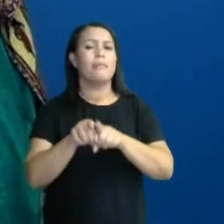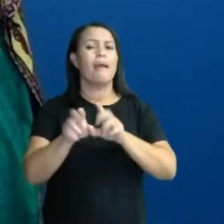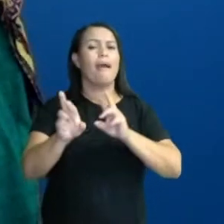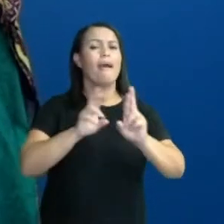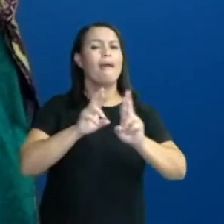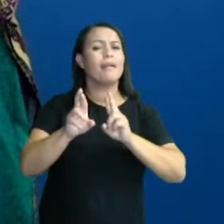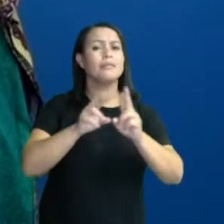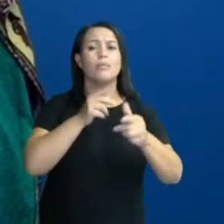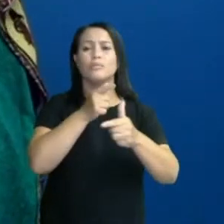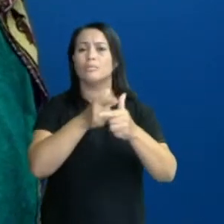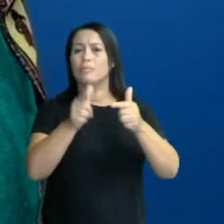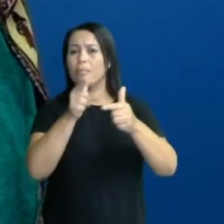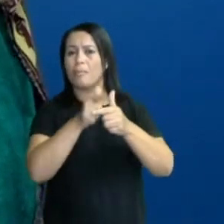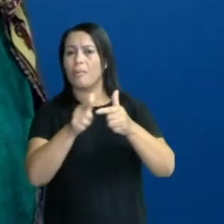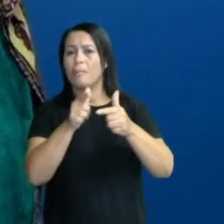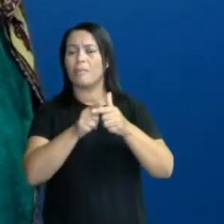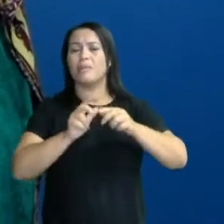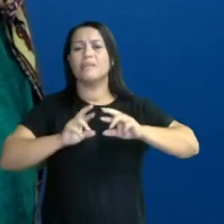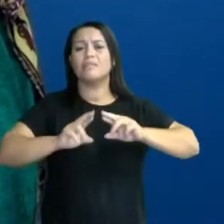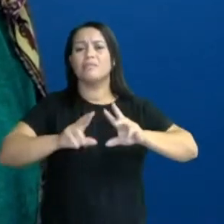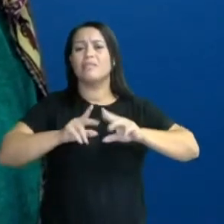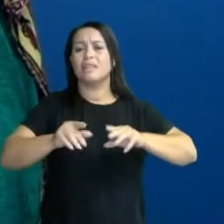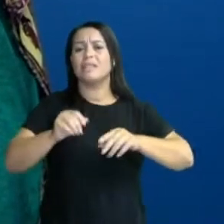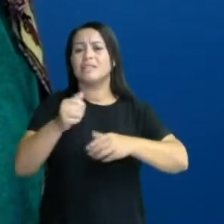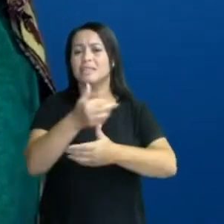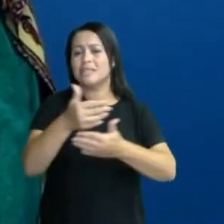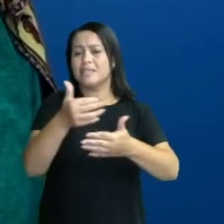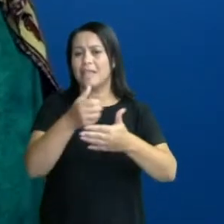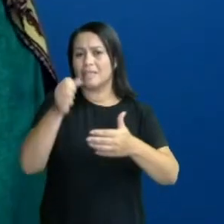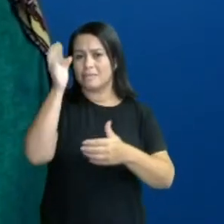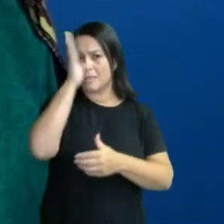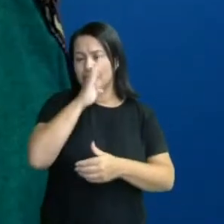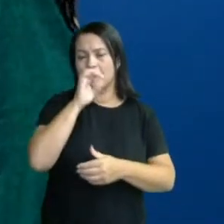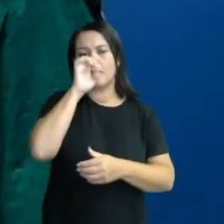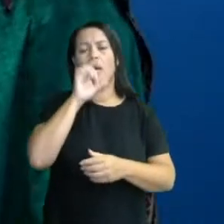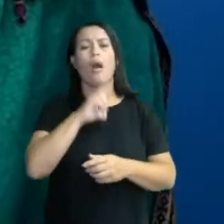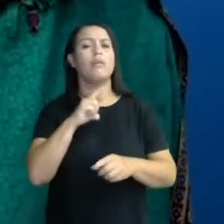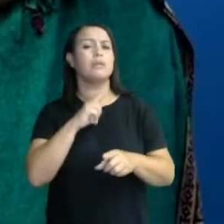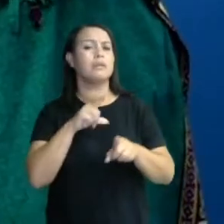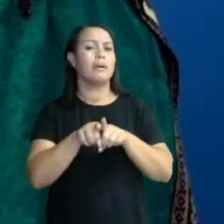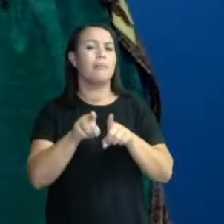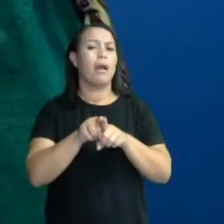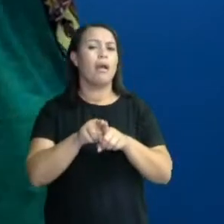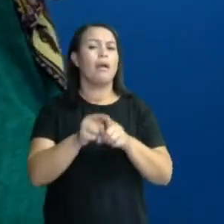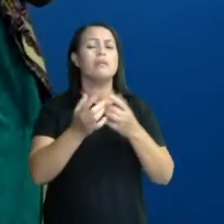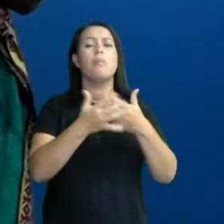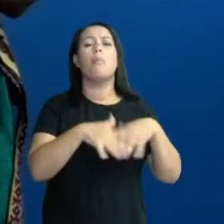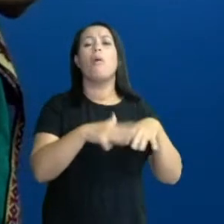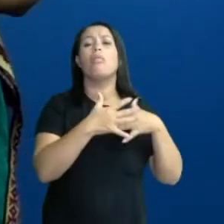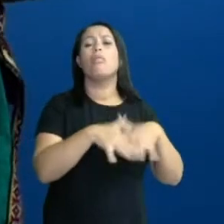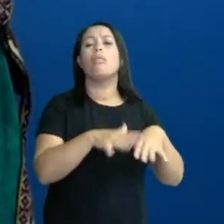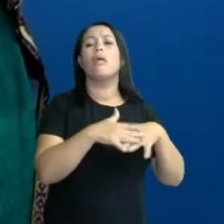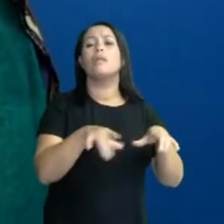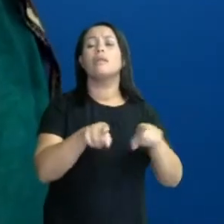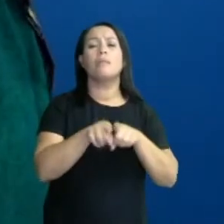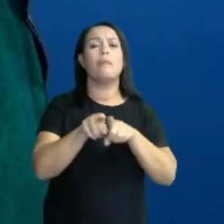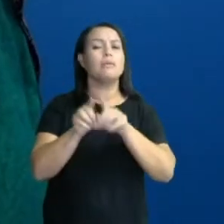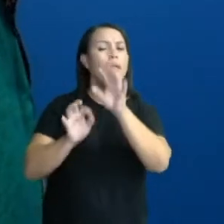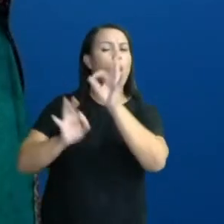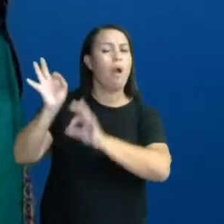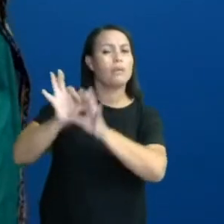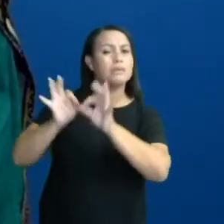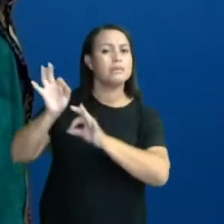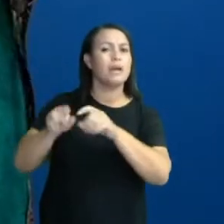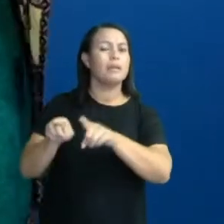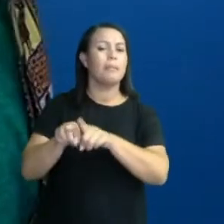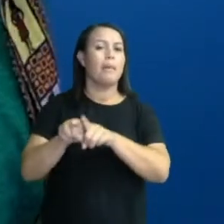relação e os problemas das diferentes cidades brasileiras. Então, elas podem ter origem espontânea e podem ter sido planejadas.